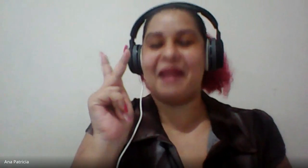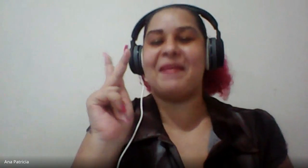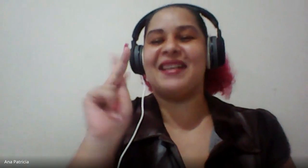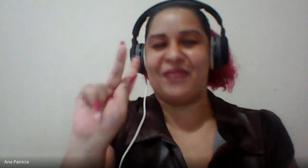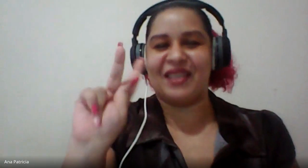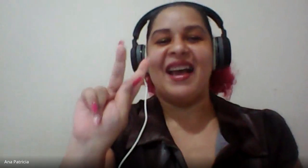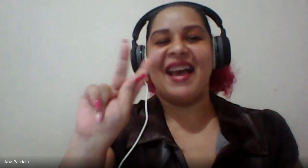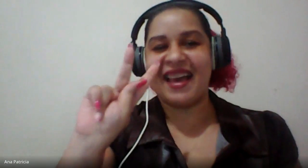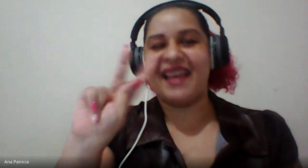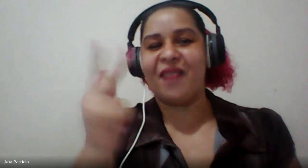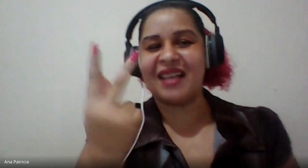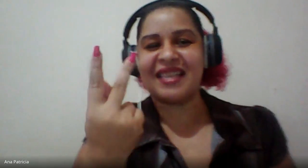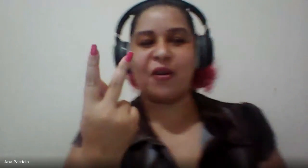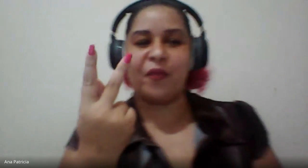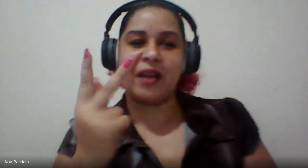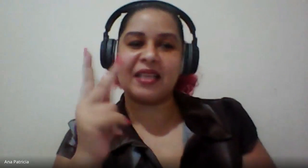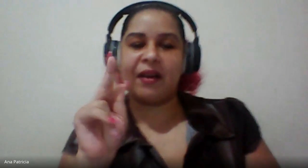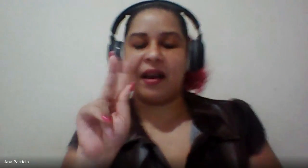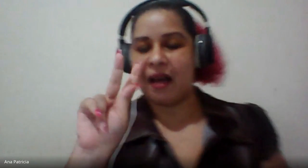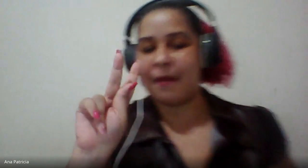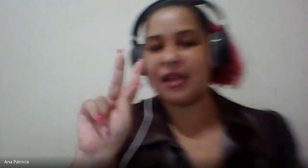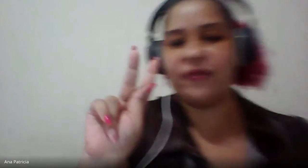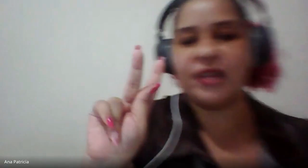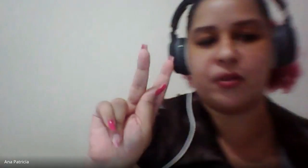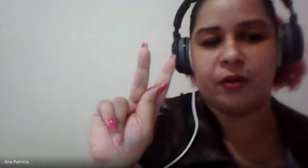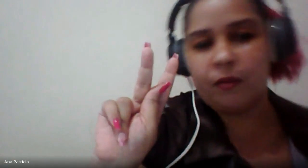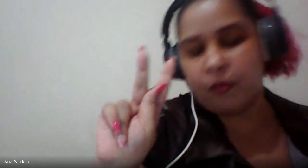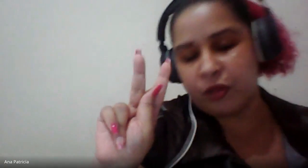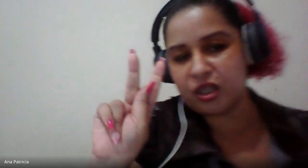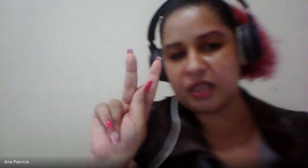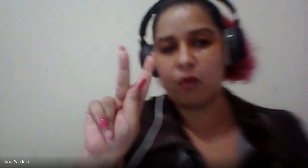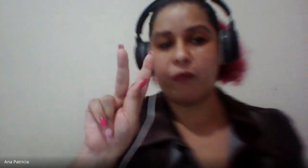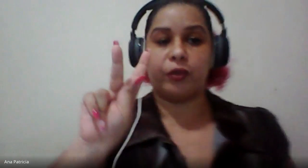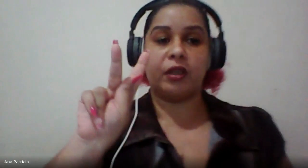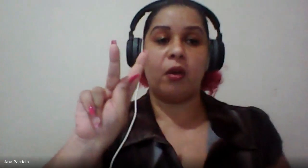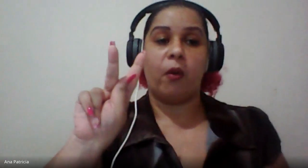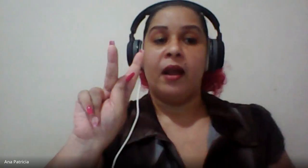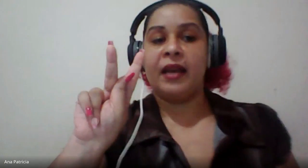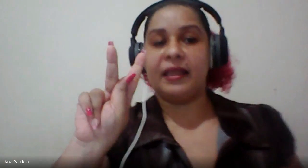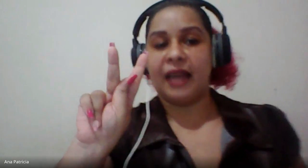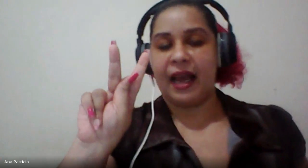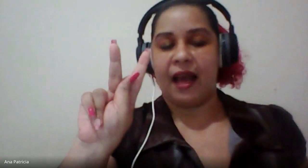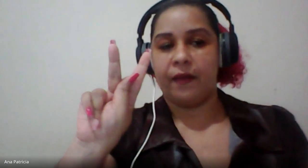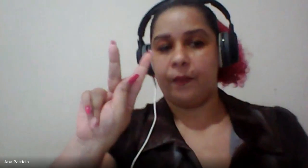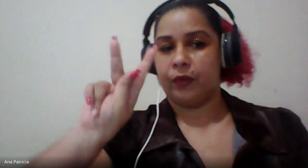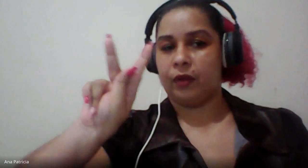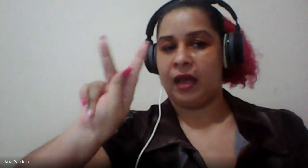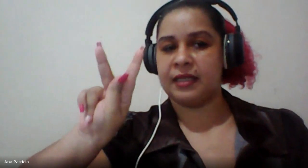A mais difícil. Eu acho essa configuração a mais difícil. Muita gente se confunde. Então, letra